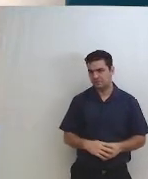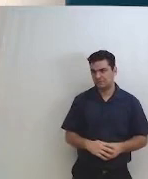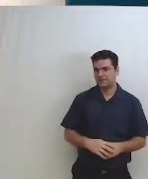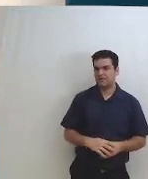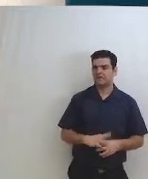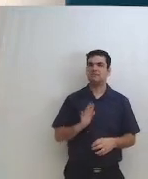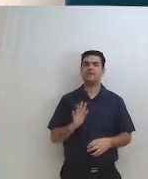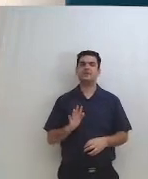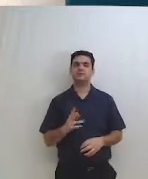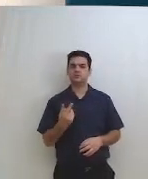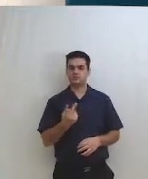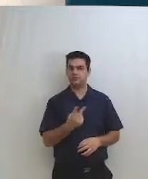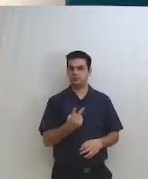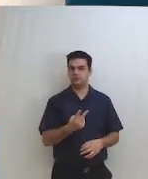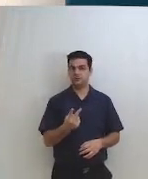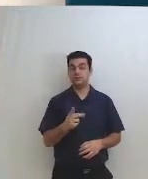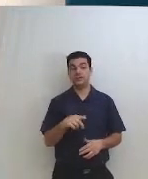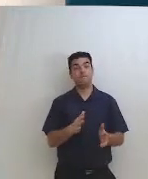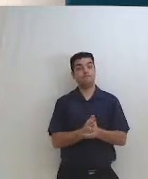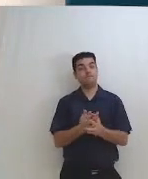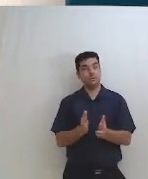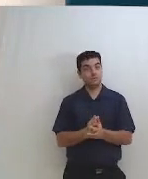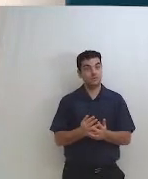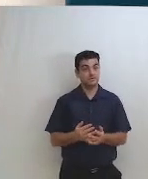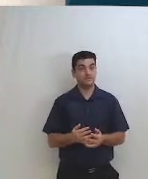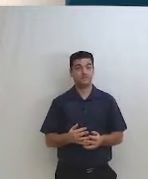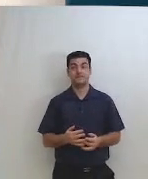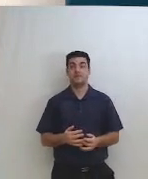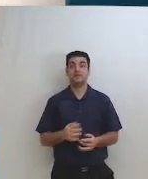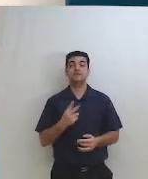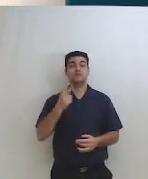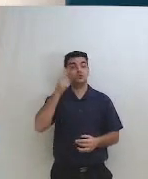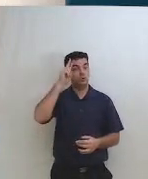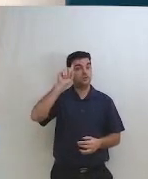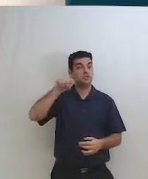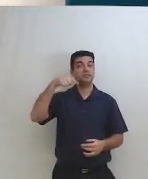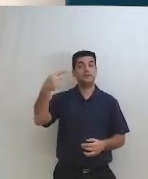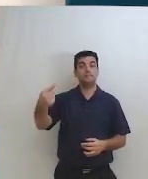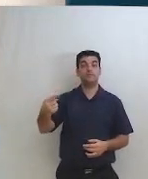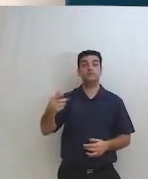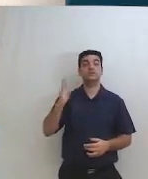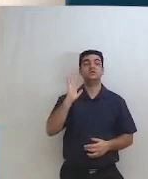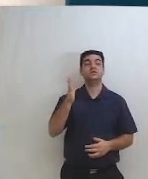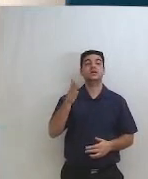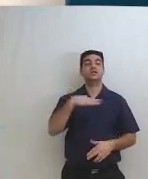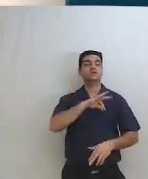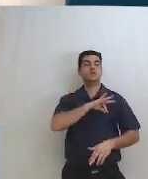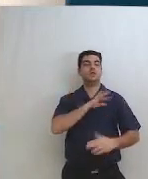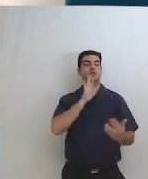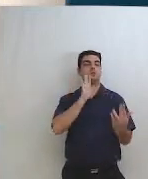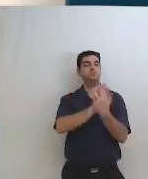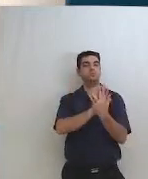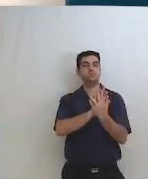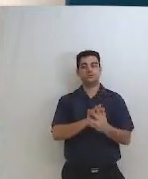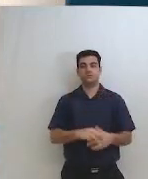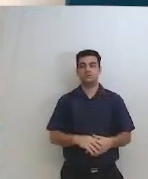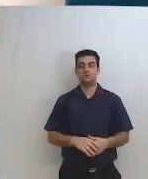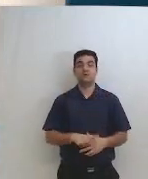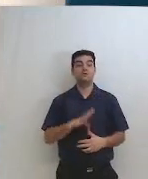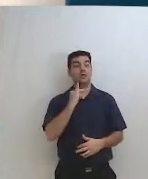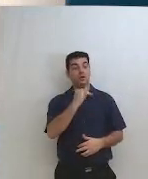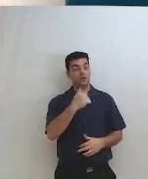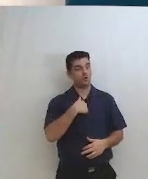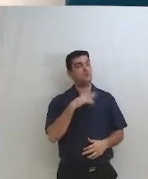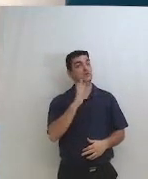dois humildes sertanejos, 2 dias depois, já estavam nos pés do delegado, dizendo: doutor, eu estou aqui me